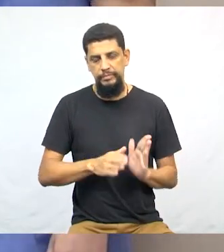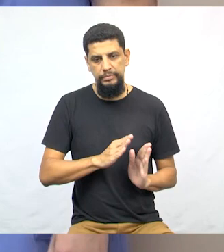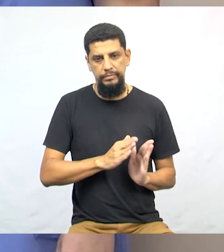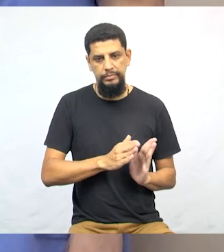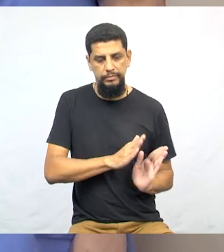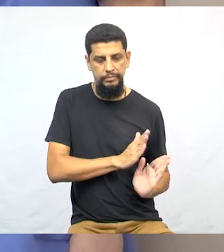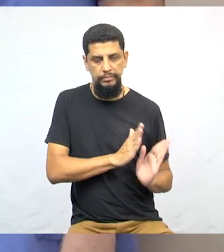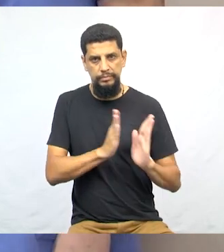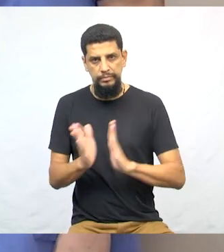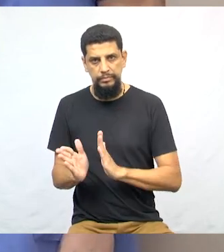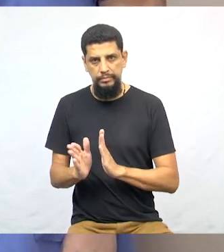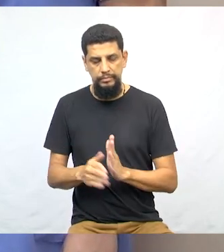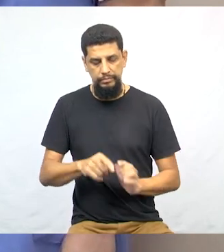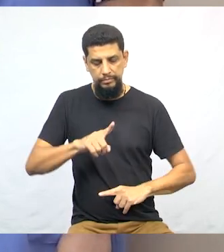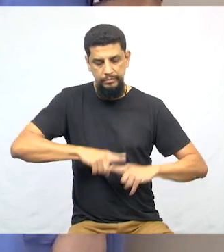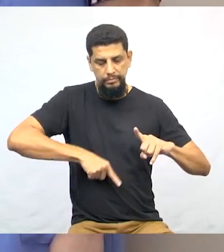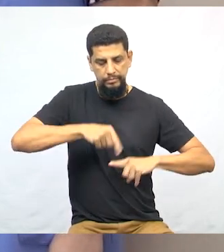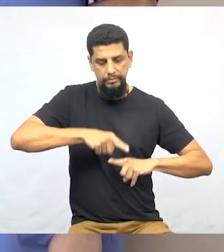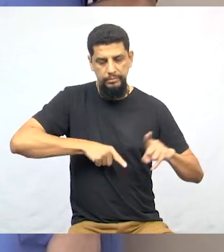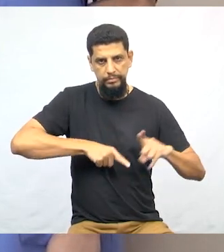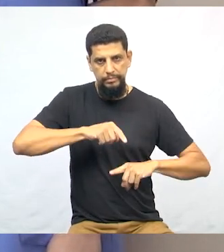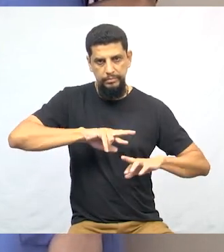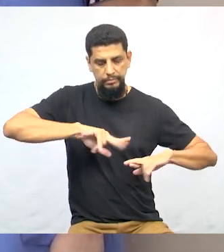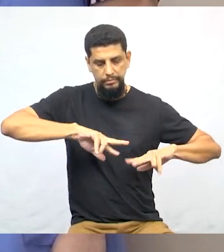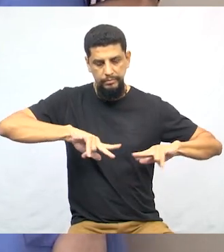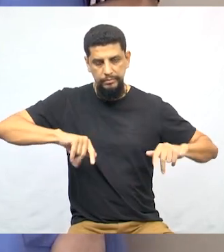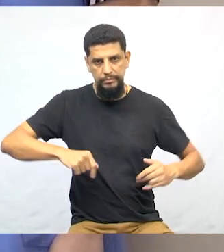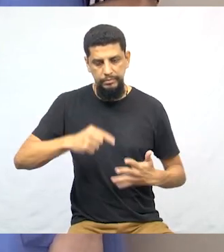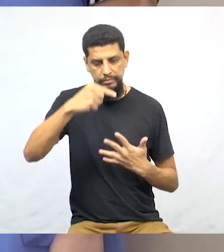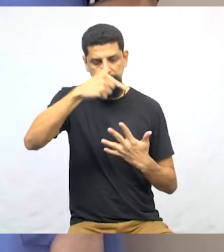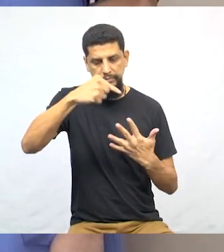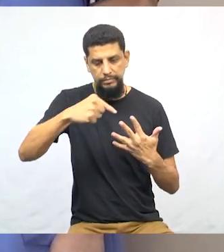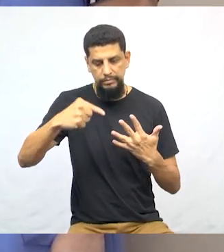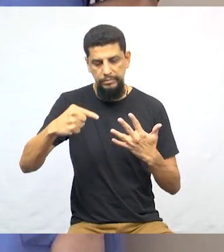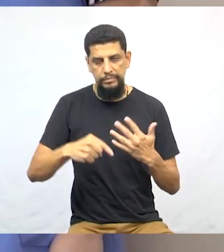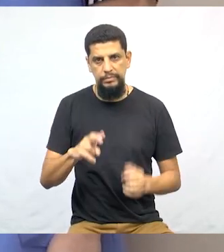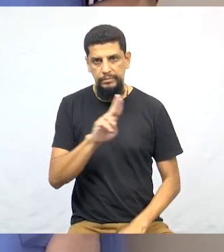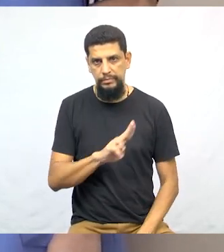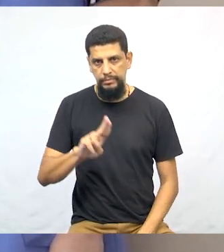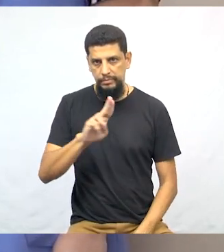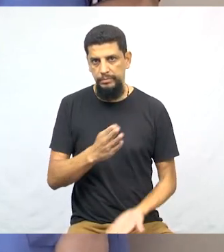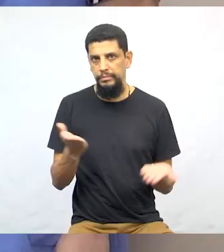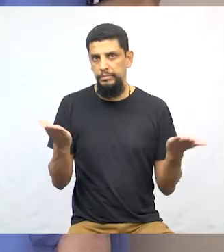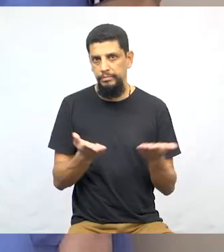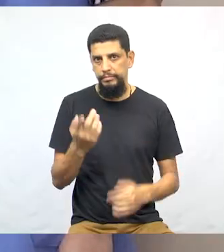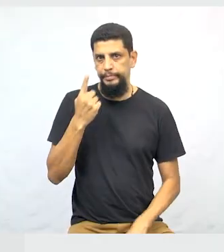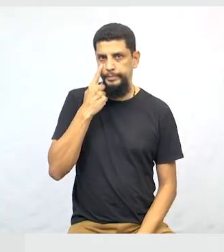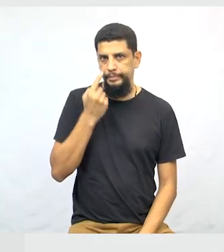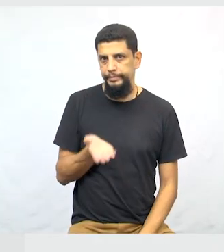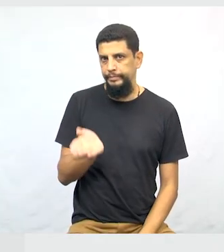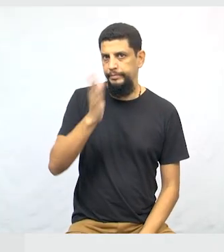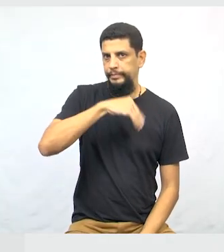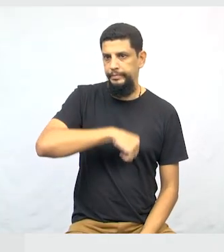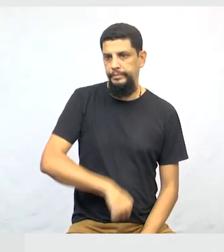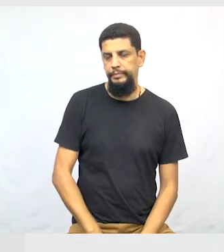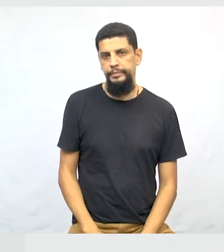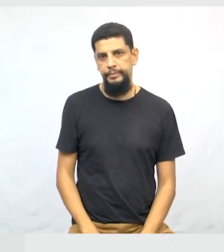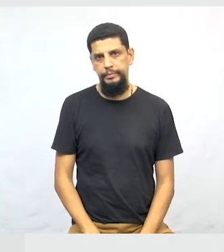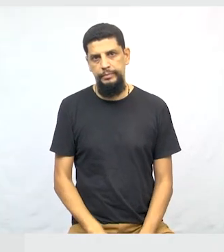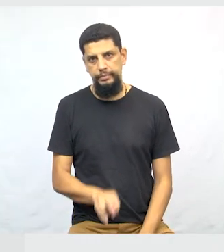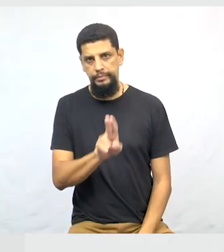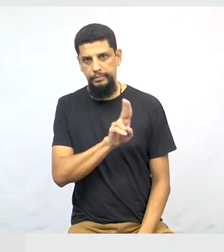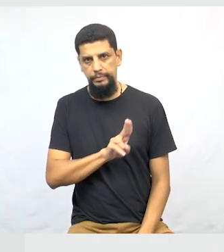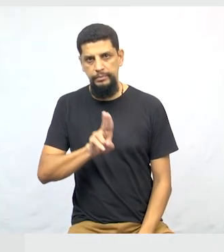primeira parte da nossa rotina são os materiais. Quais materiais nós vamos utilizar na aula de hoje? Vamos ver?